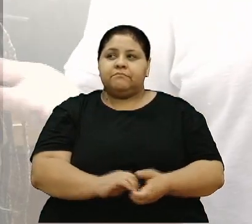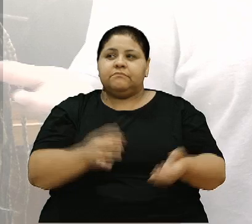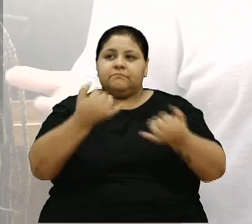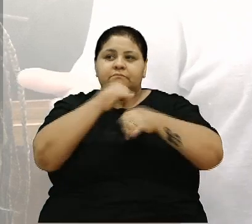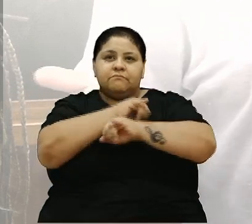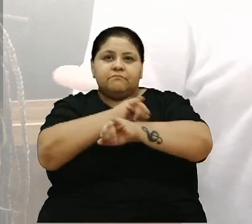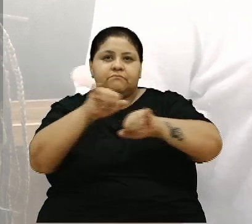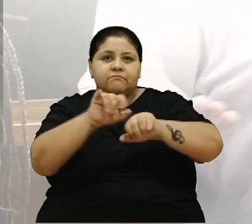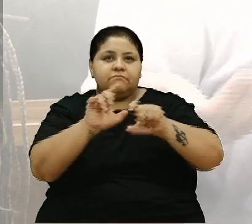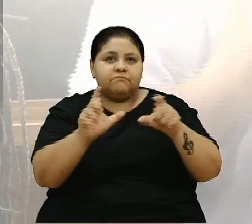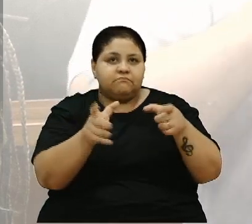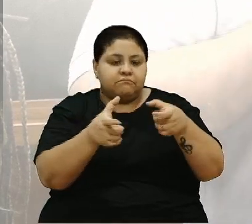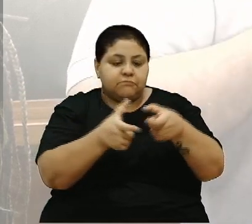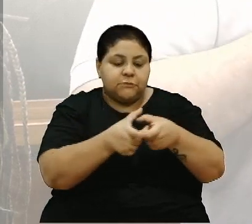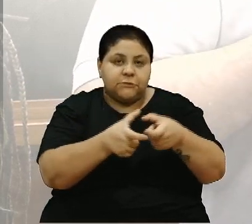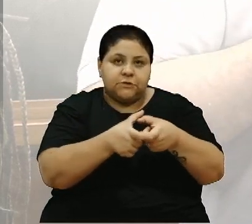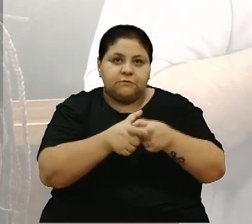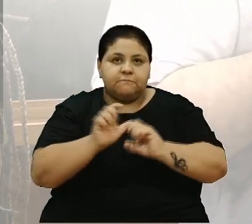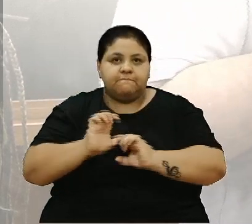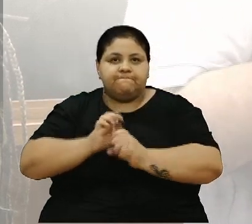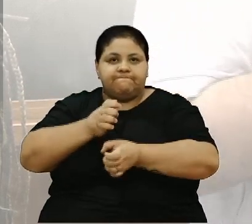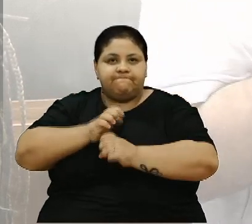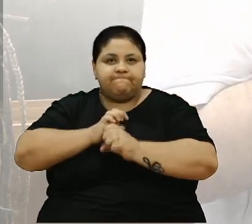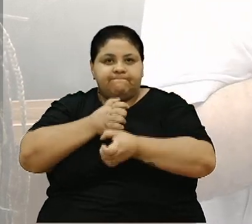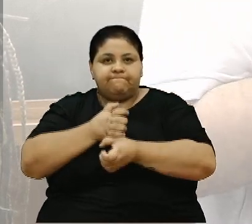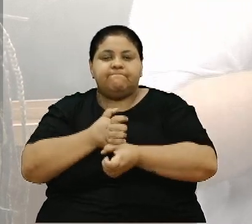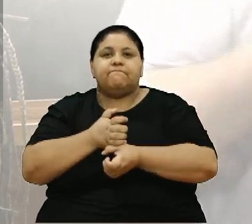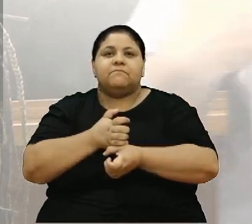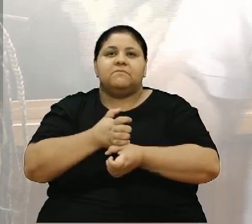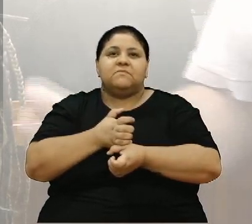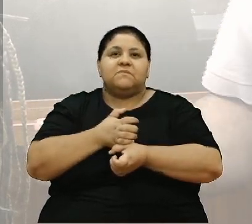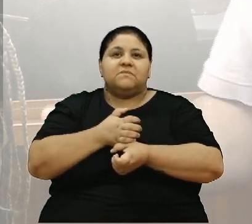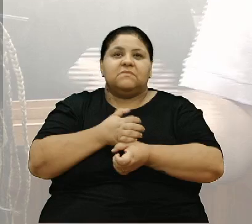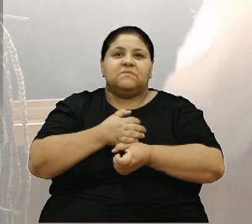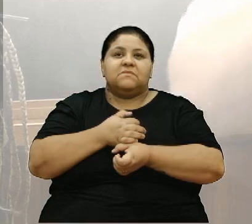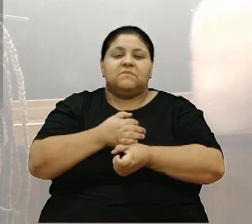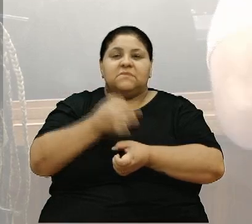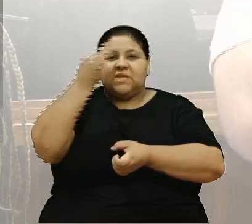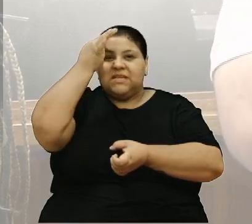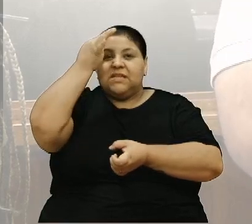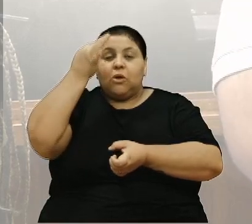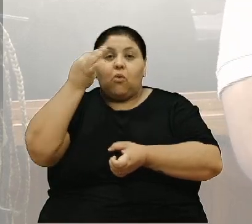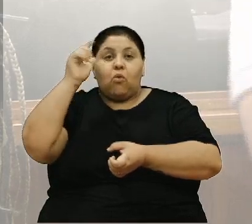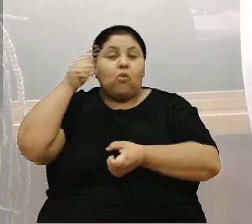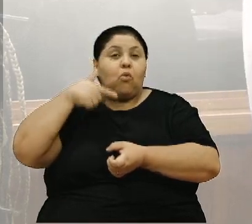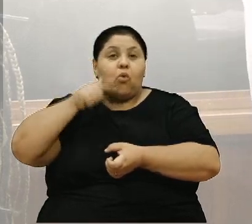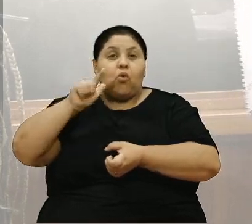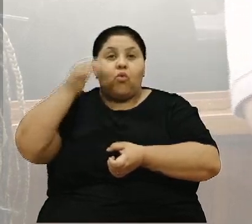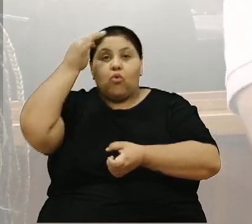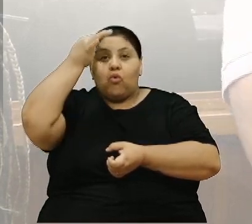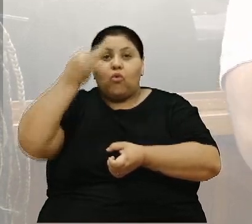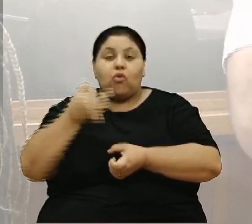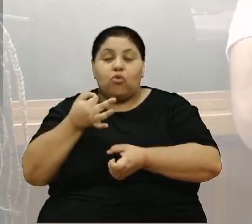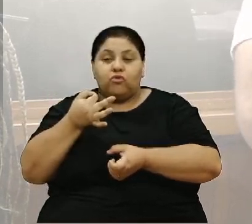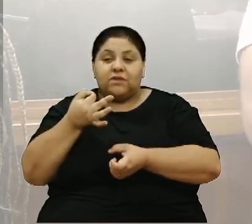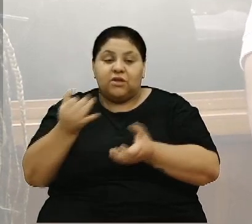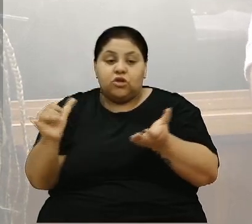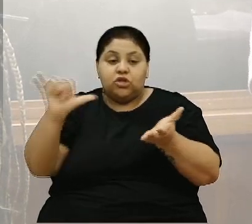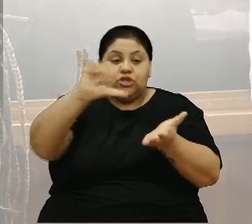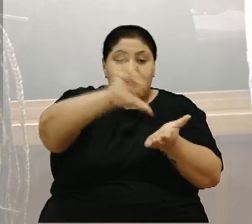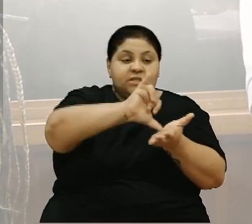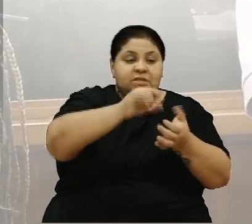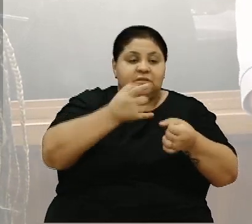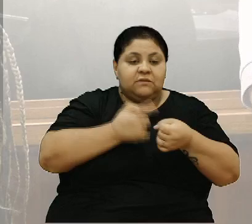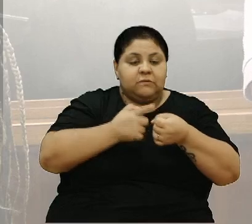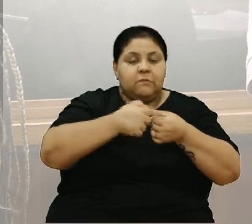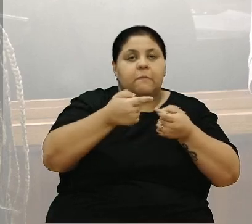informar micro e pequenos empreendedores que muitas vezes nem se entendem dessa forma, não conseguem chegar no centro da cidade, mas estão fazendo